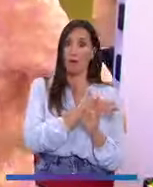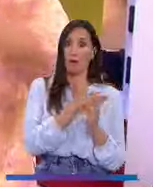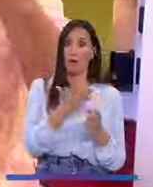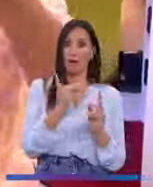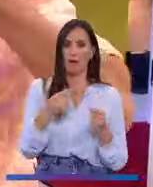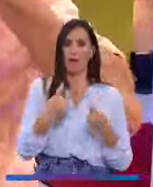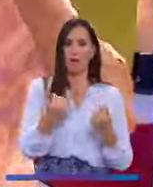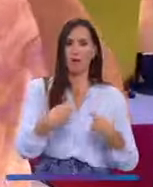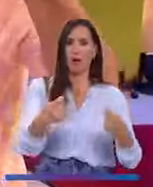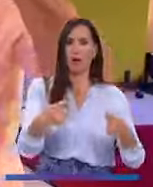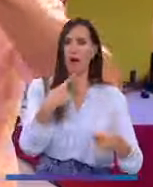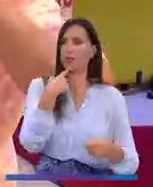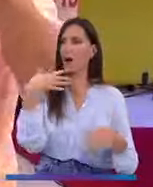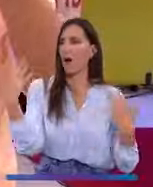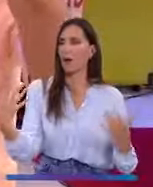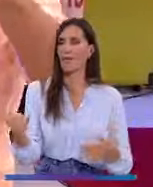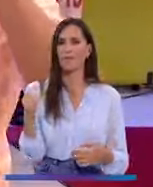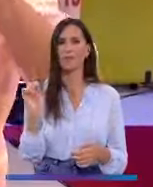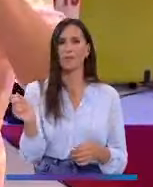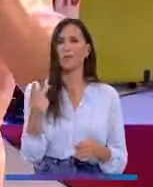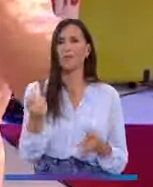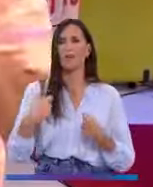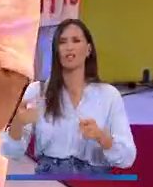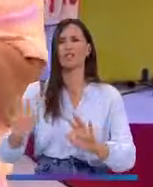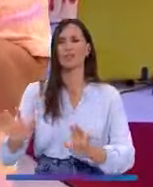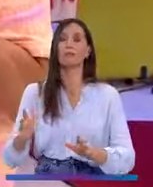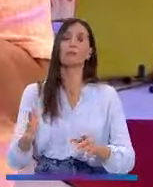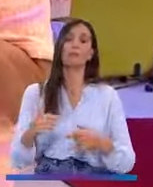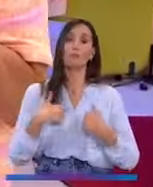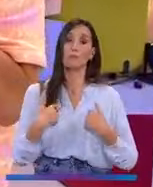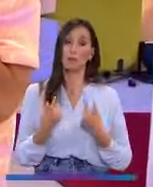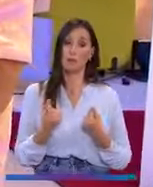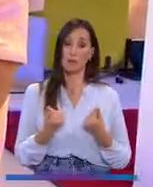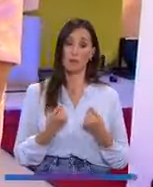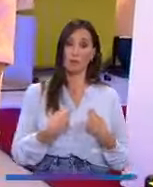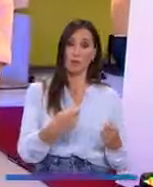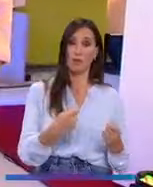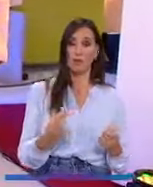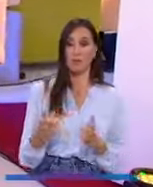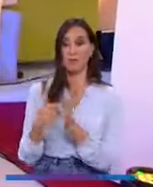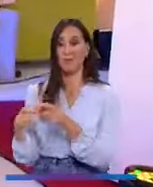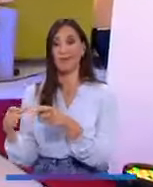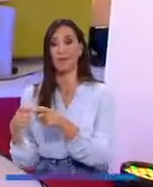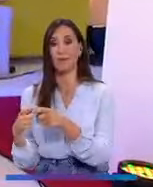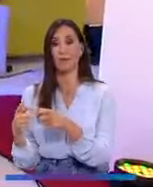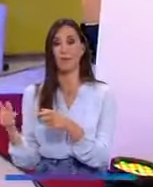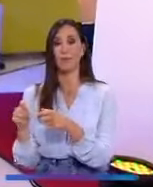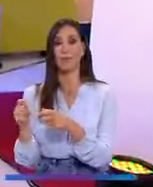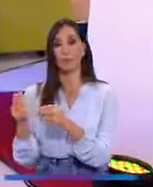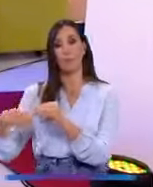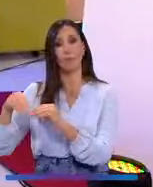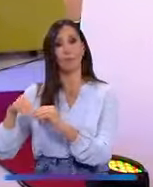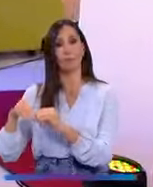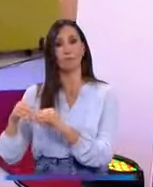Gastou um dinheirão. Então vá a 20 mil euros. Se pensar assim, ah, eu não quero gastar dinheiro, não há problema. Não gasta do seu, tá com... gasta sempre do nosso. Todos os meses vai ao supermercado.